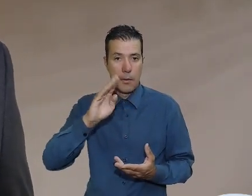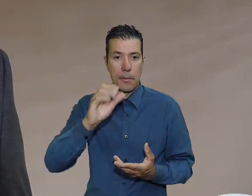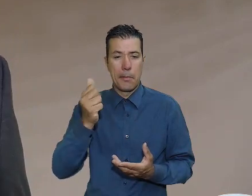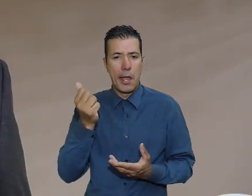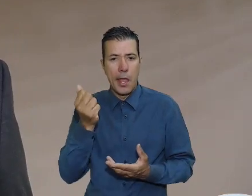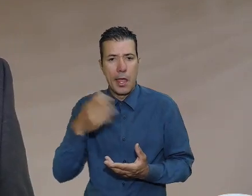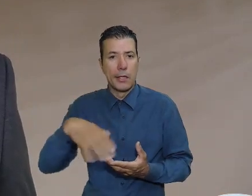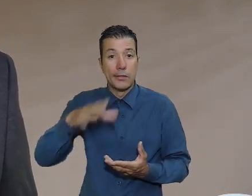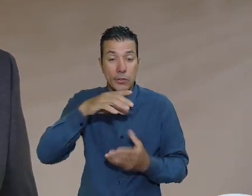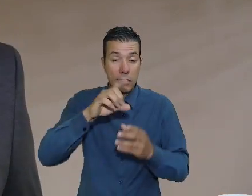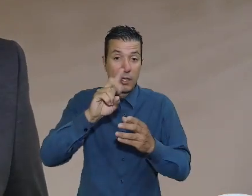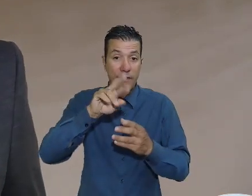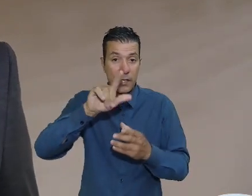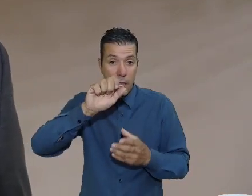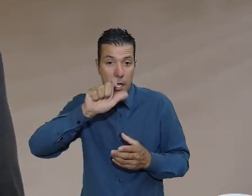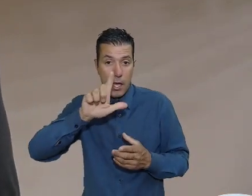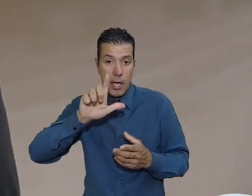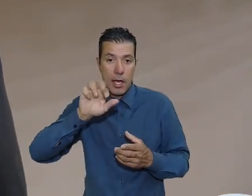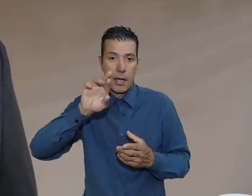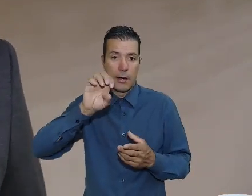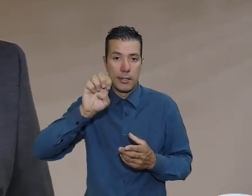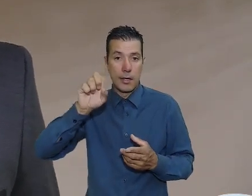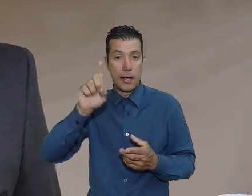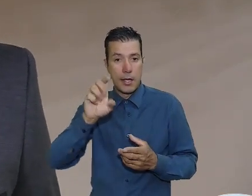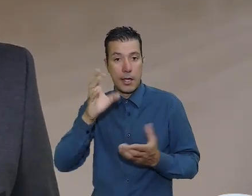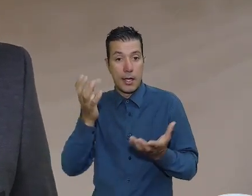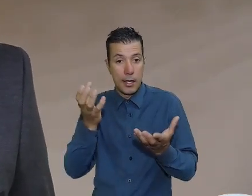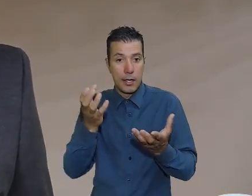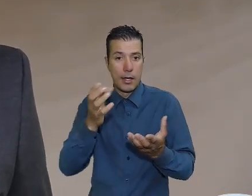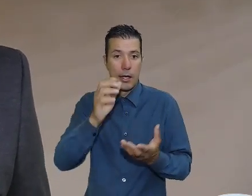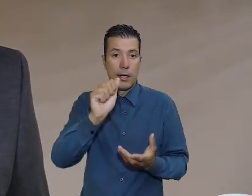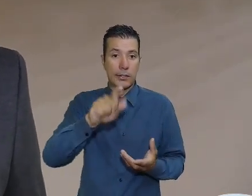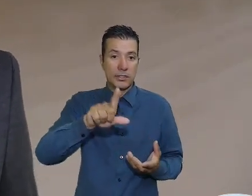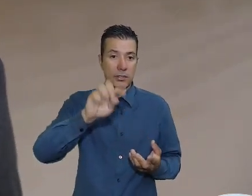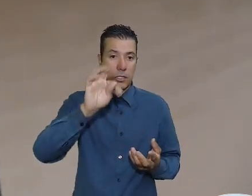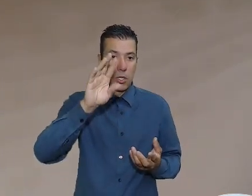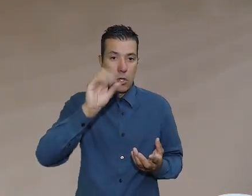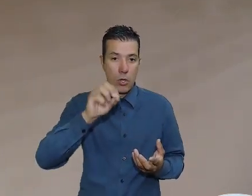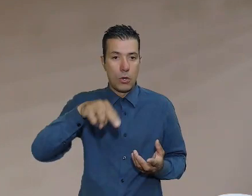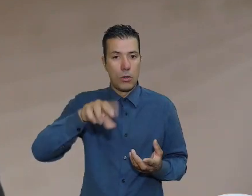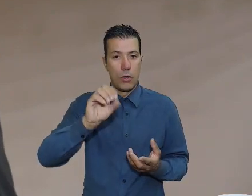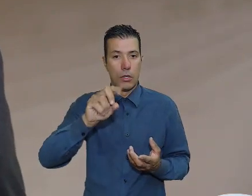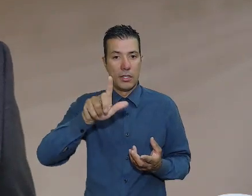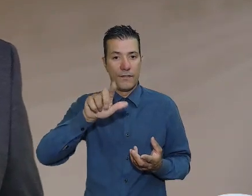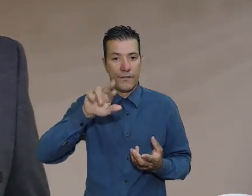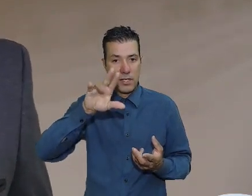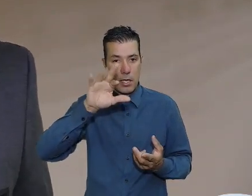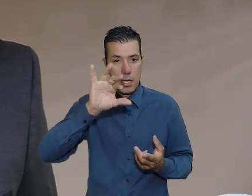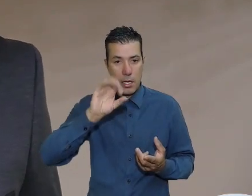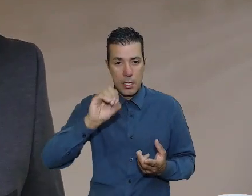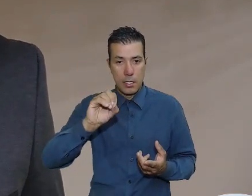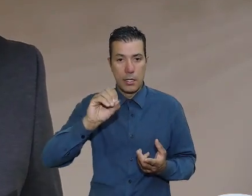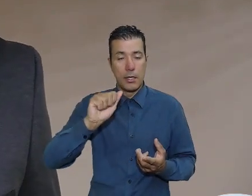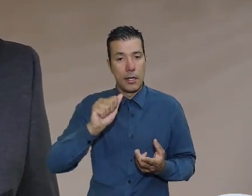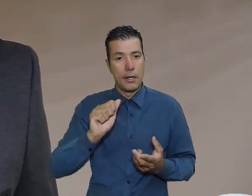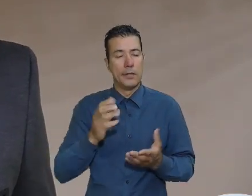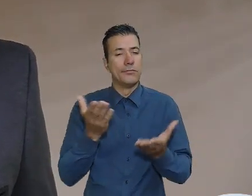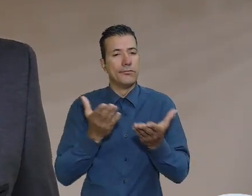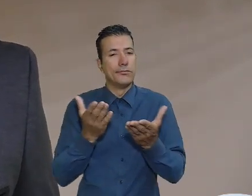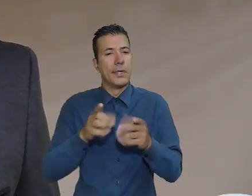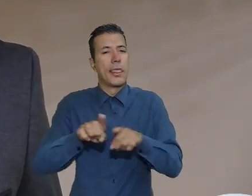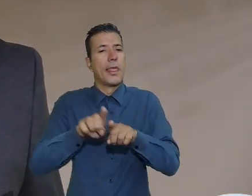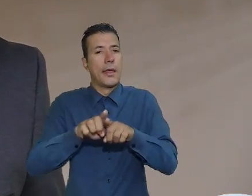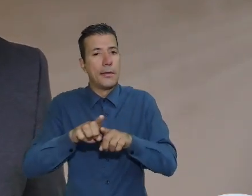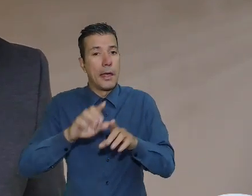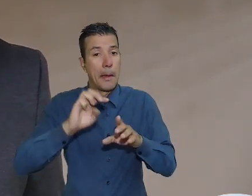Adriana Mendes, de Vila Ré. Temos aqui também Ailton Oliveira, de Ermelino Matarazzo. Temos aqui